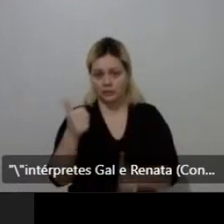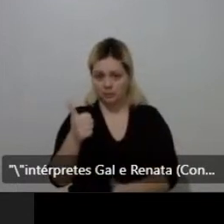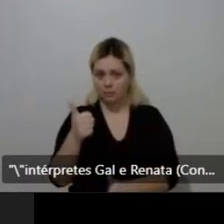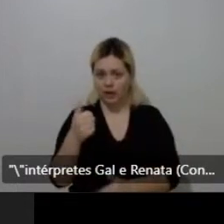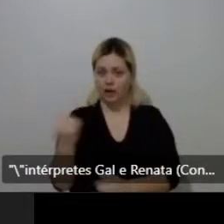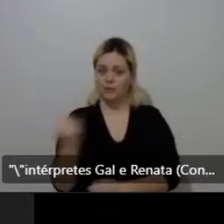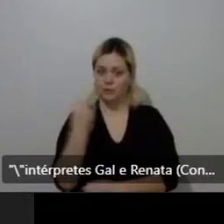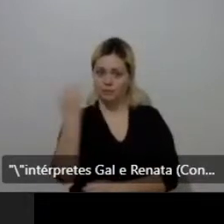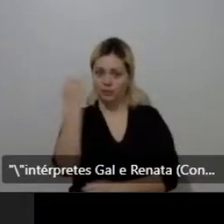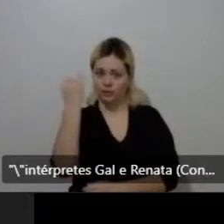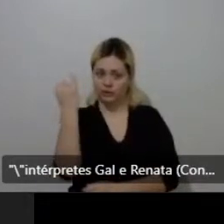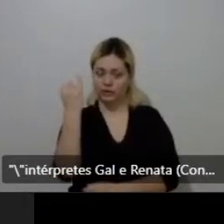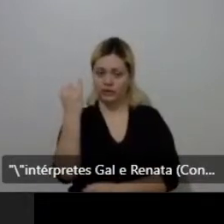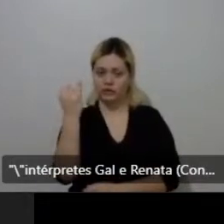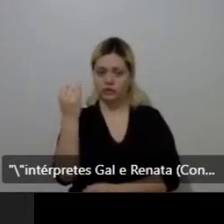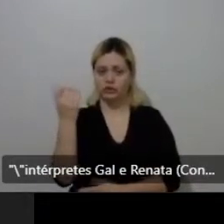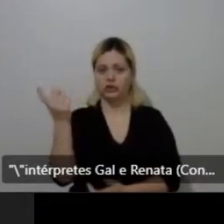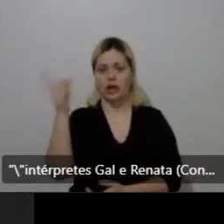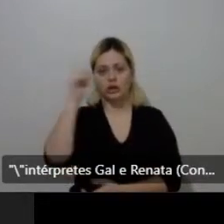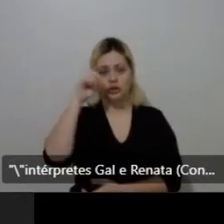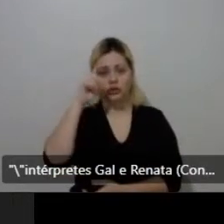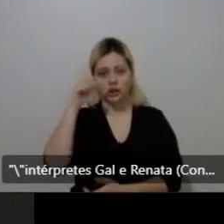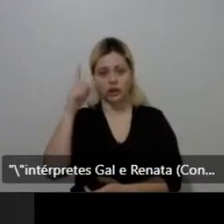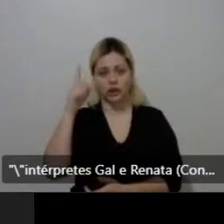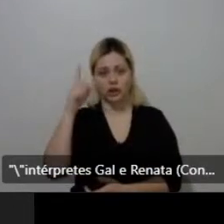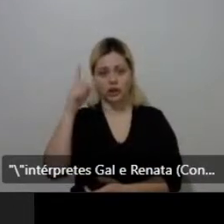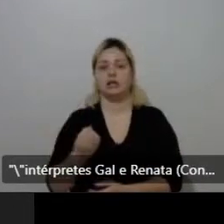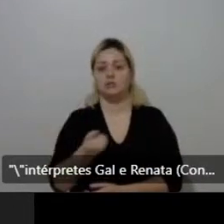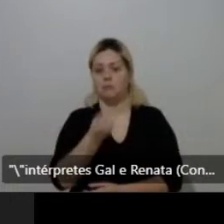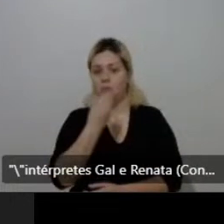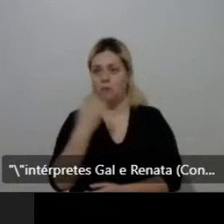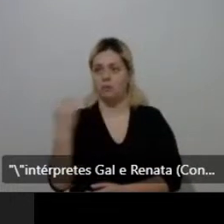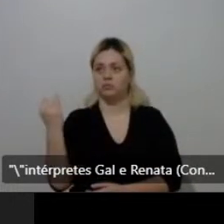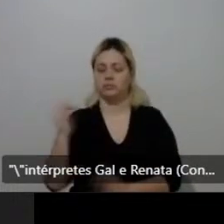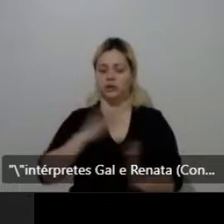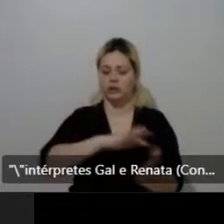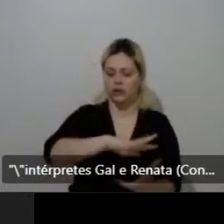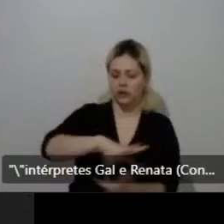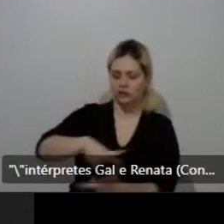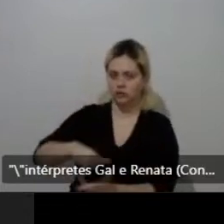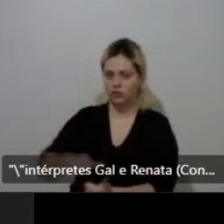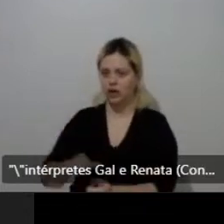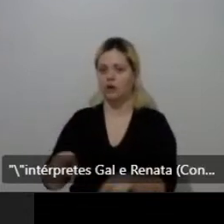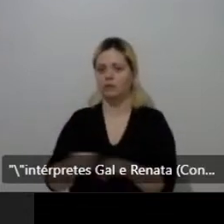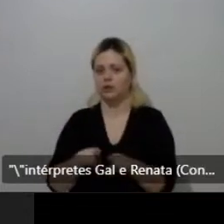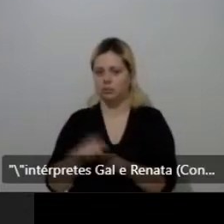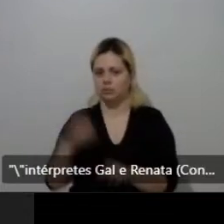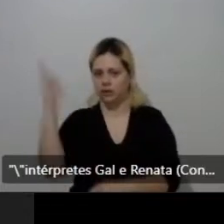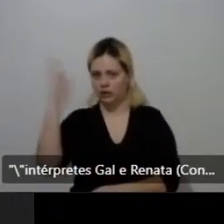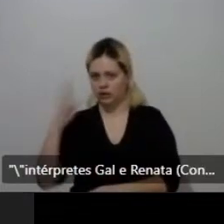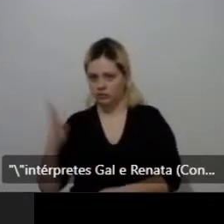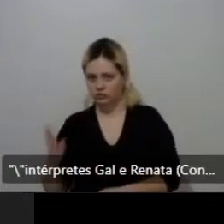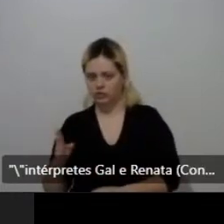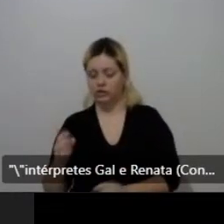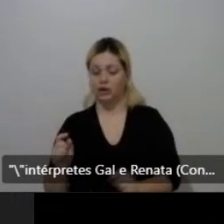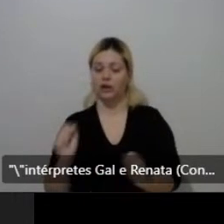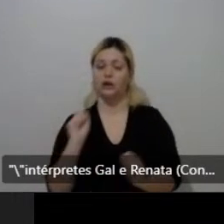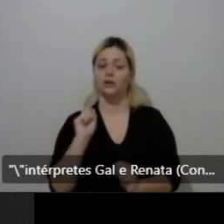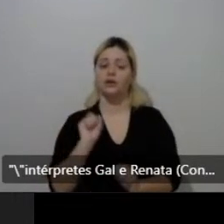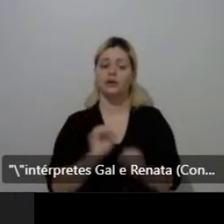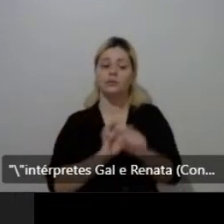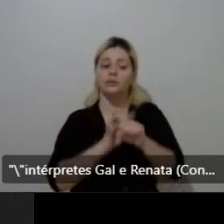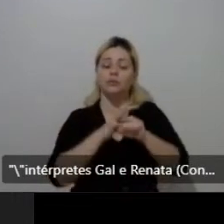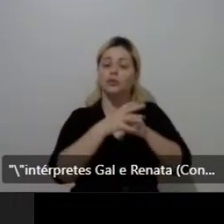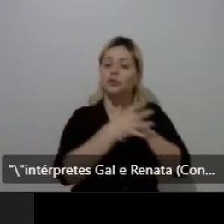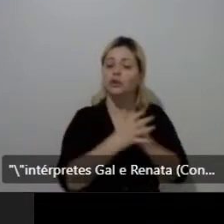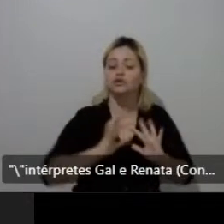legais internacionais e nacionais que protegem os direitos territoriais dos povos e comunidades.